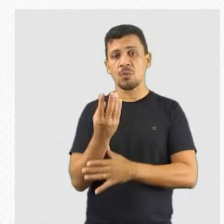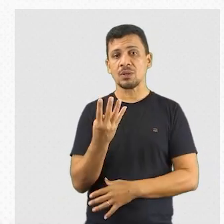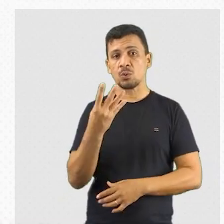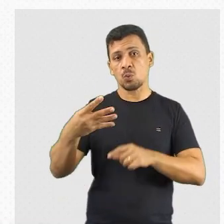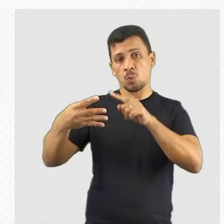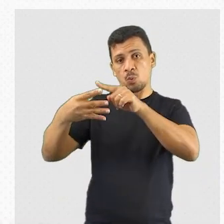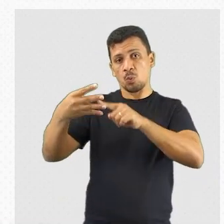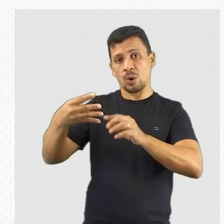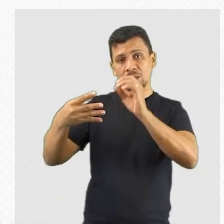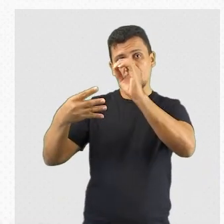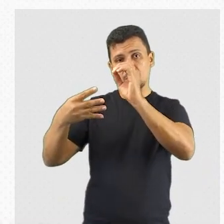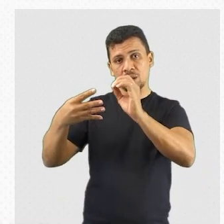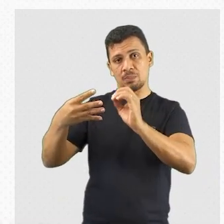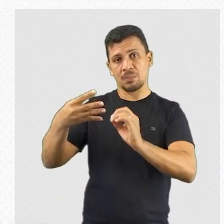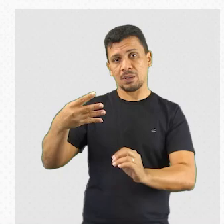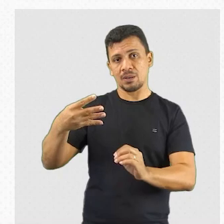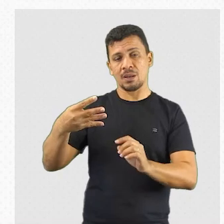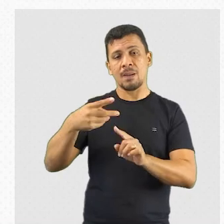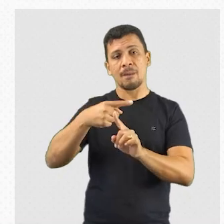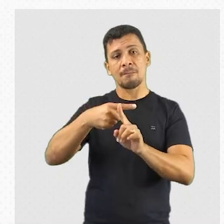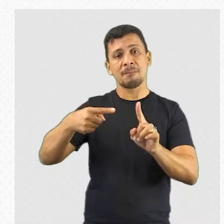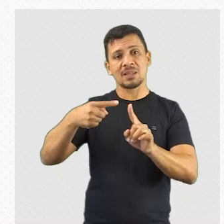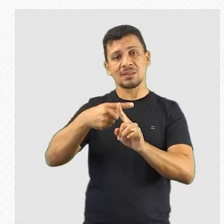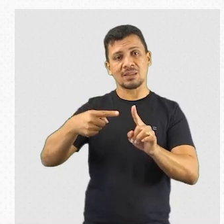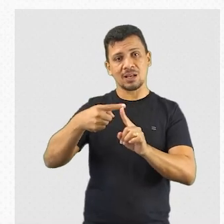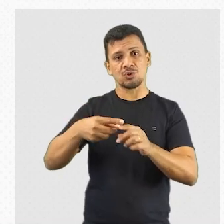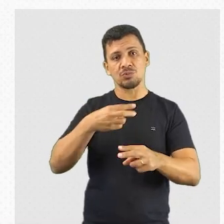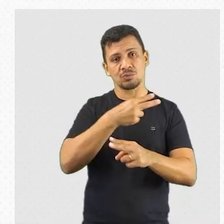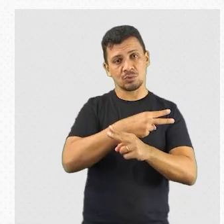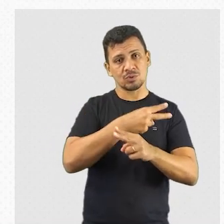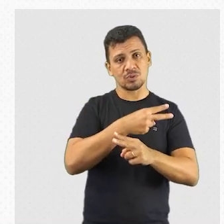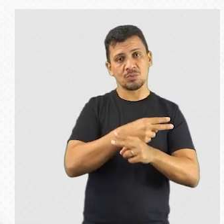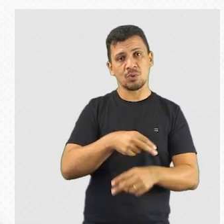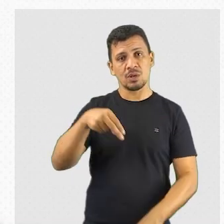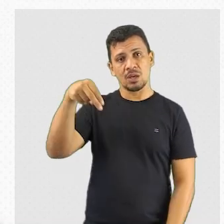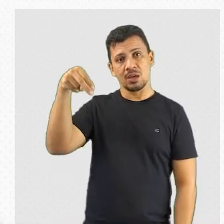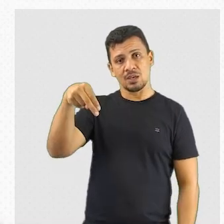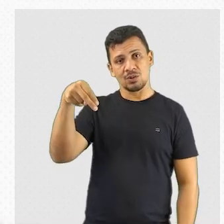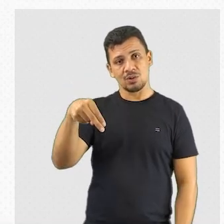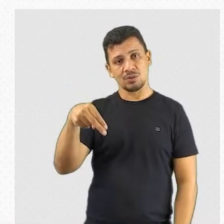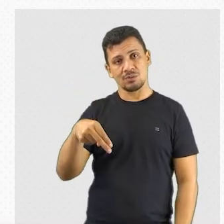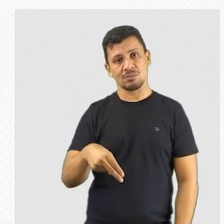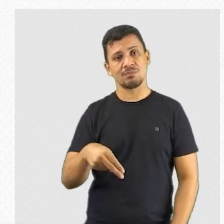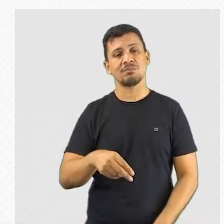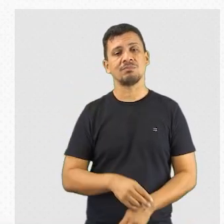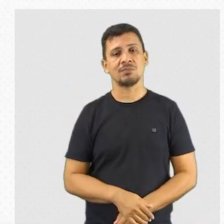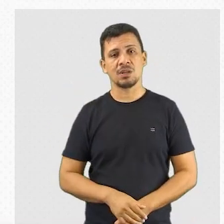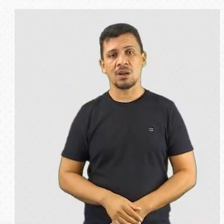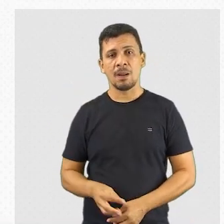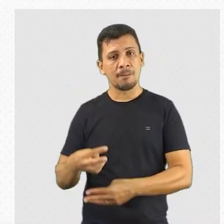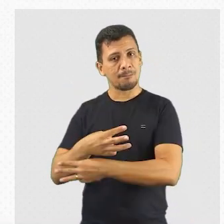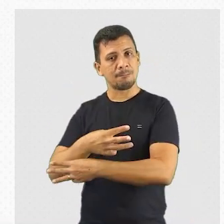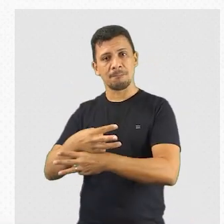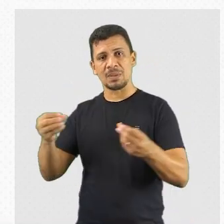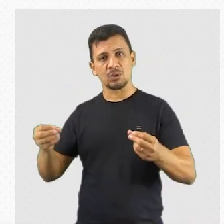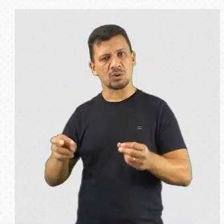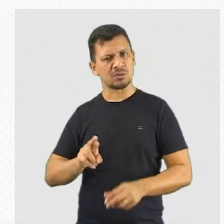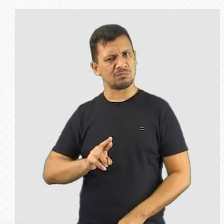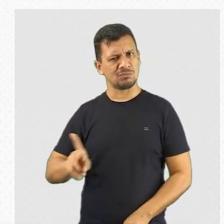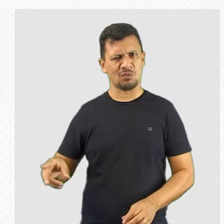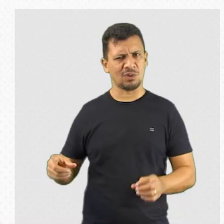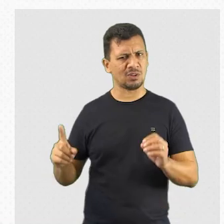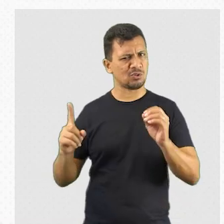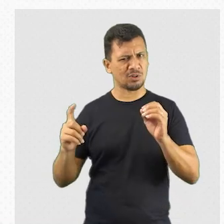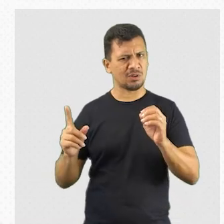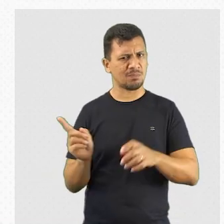4 células N, com a metade dos cromossomos, tá? No seu núcleo. Então, a mitose não forma gameta. Sua principal função,